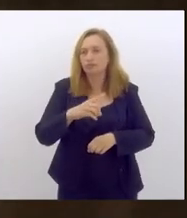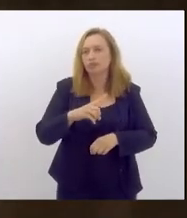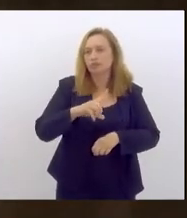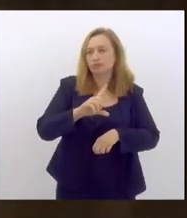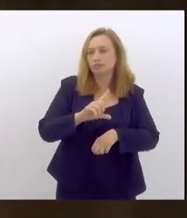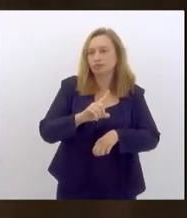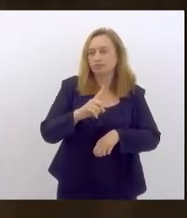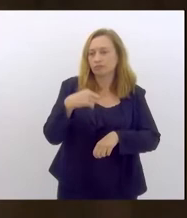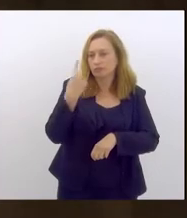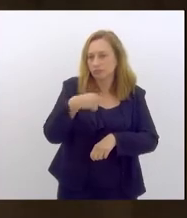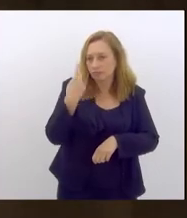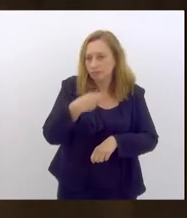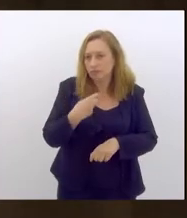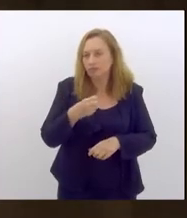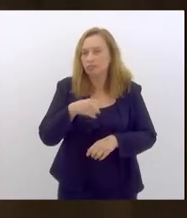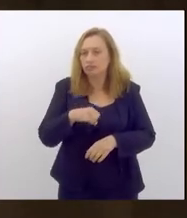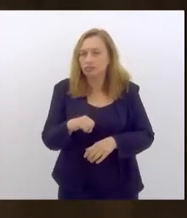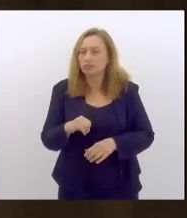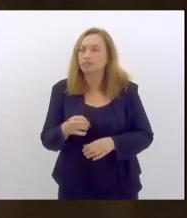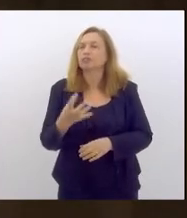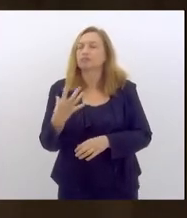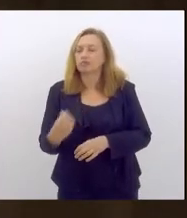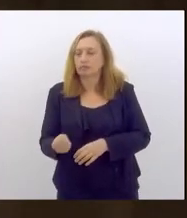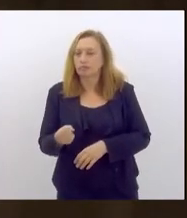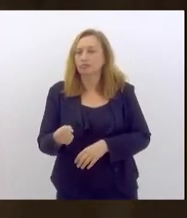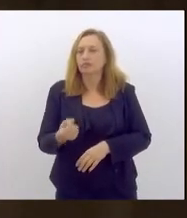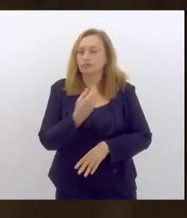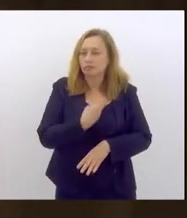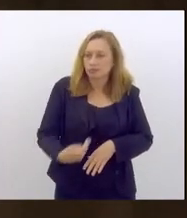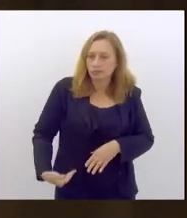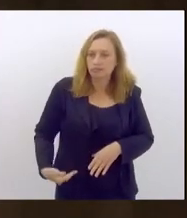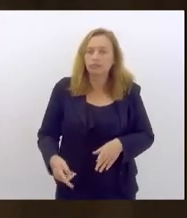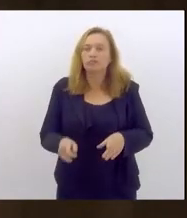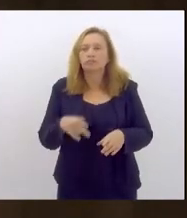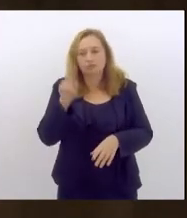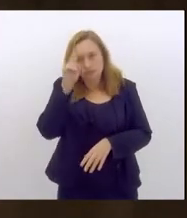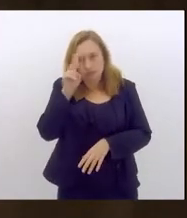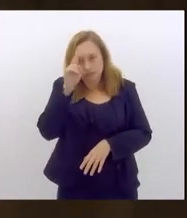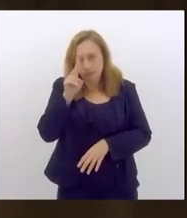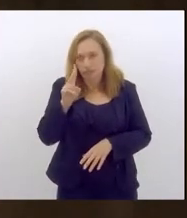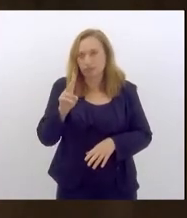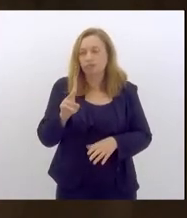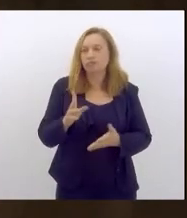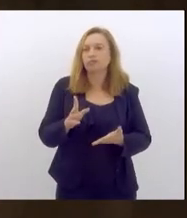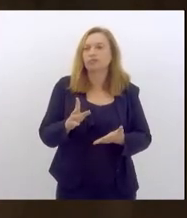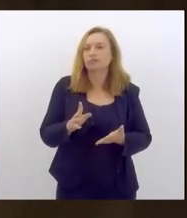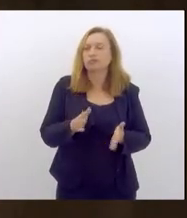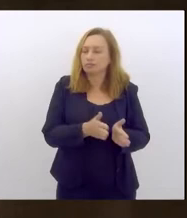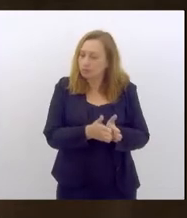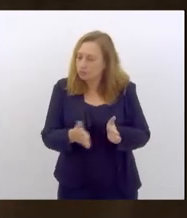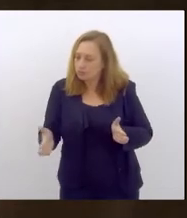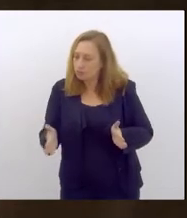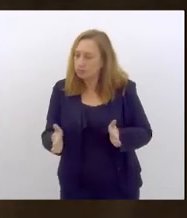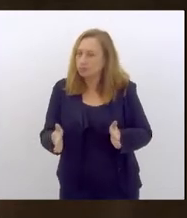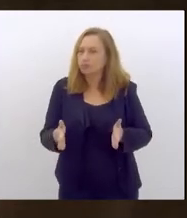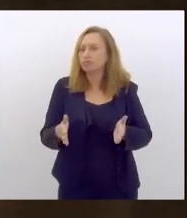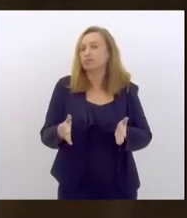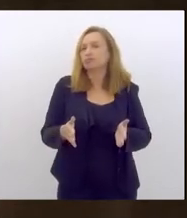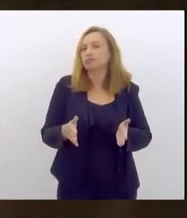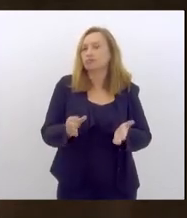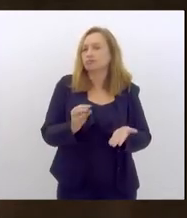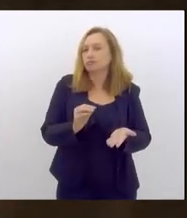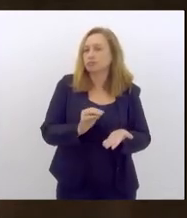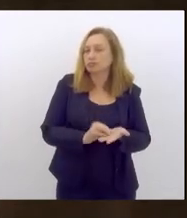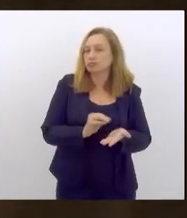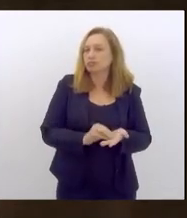for assim definido pelo Poder Executivo. É bom lembrar que, embora esses cargos estejam em processo de extinção, o deputado